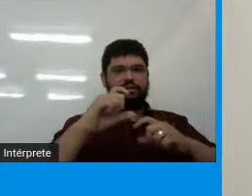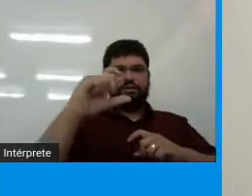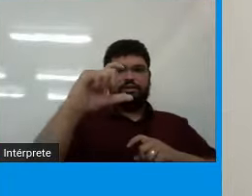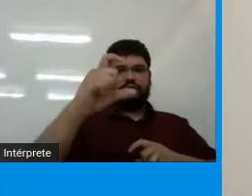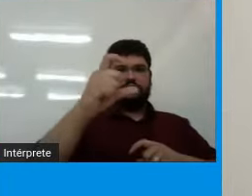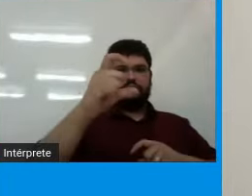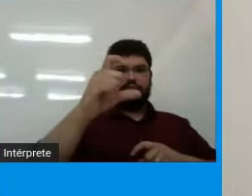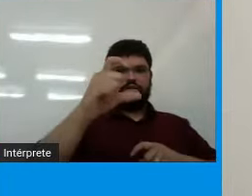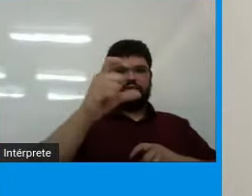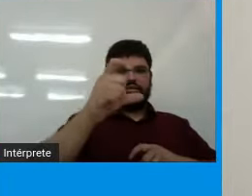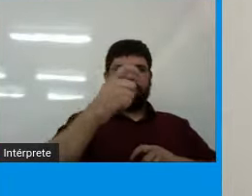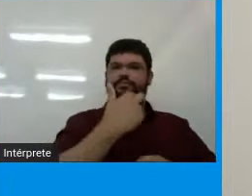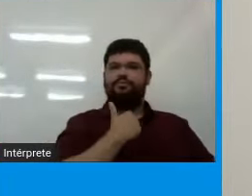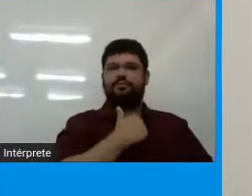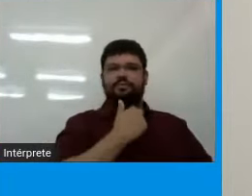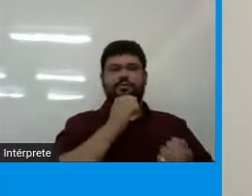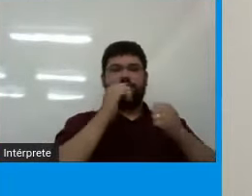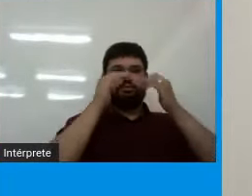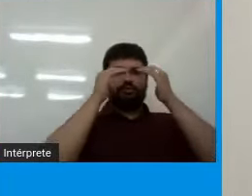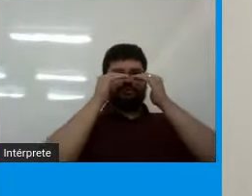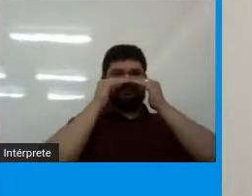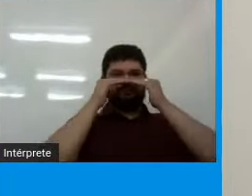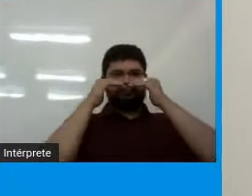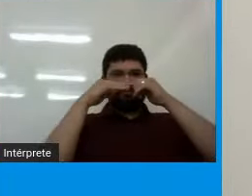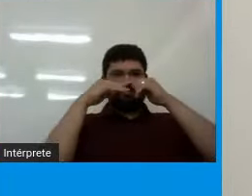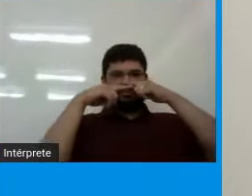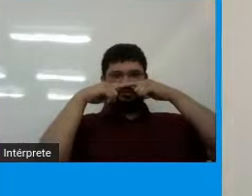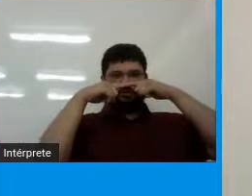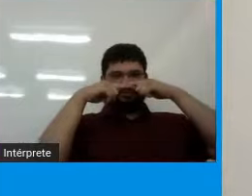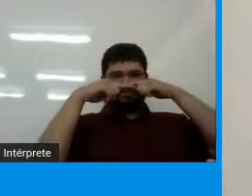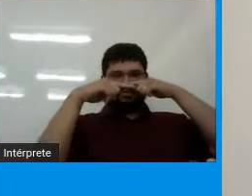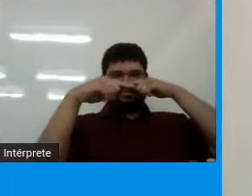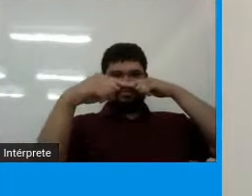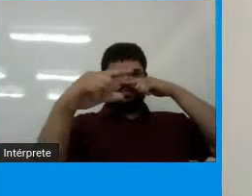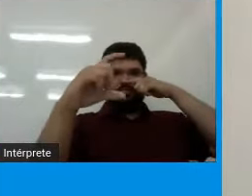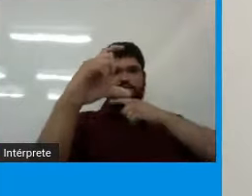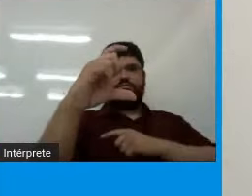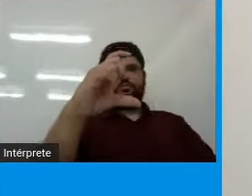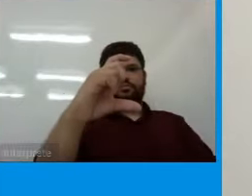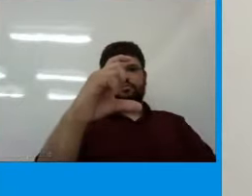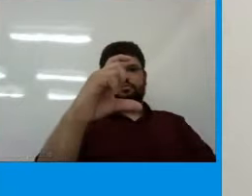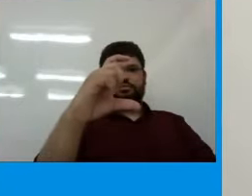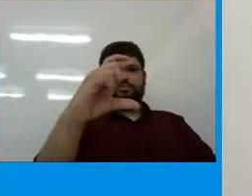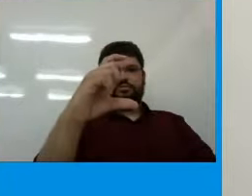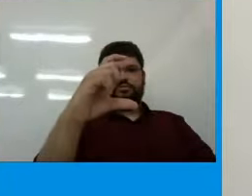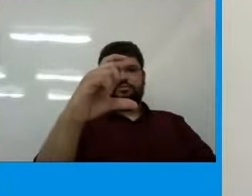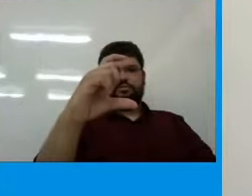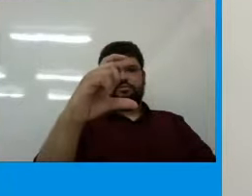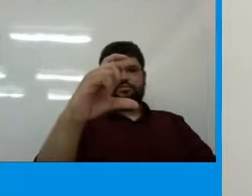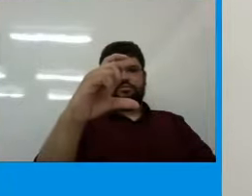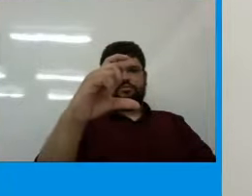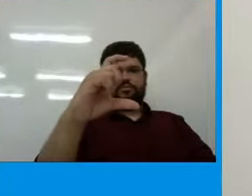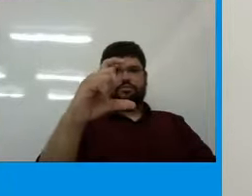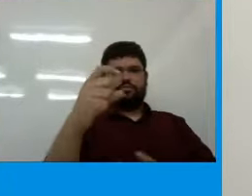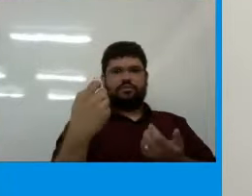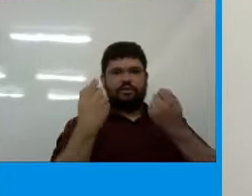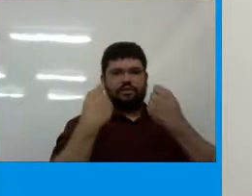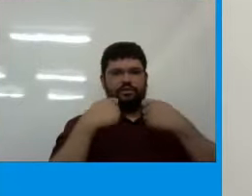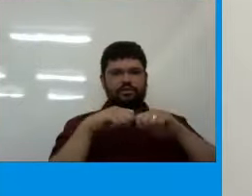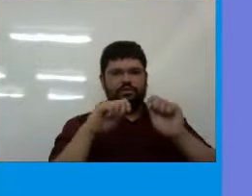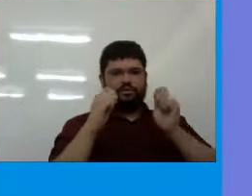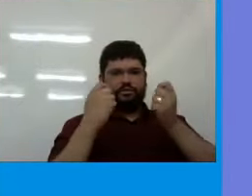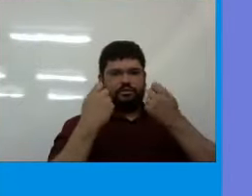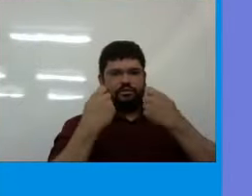que a câmera. Pedir para alguém segurar o celular pode deixar a imagem tremida, além de não garantir o mesmo enquadramento durante todo o